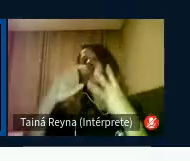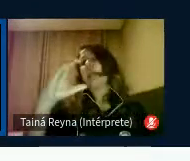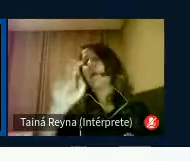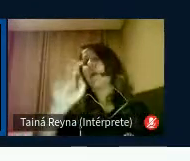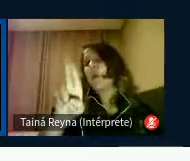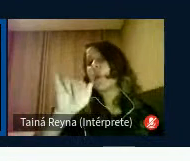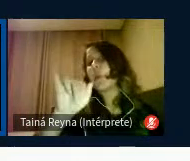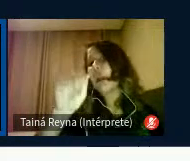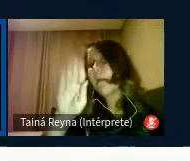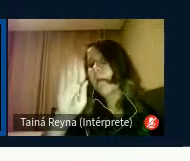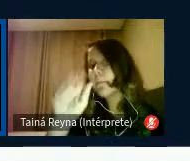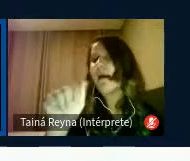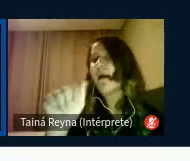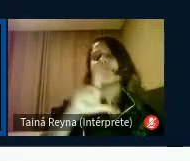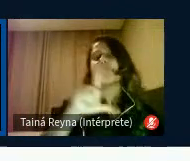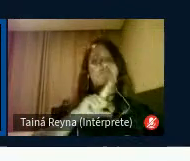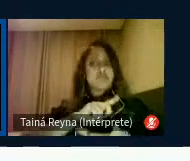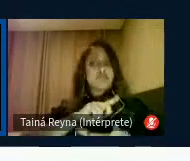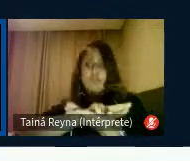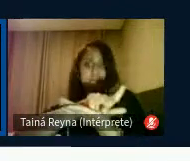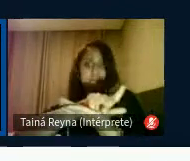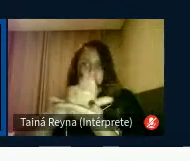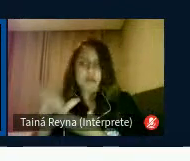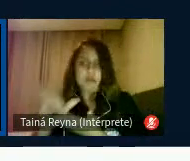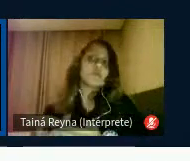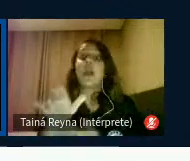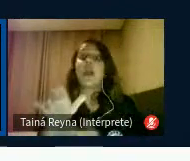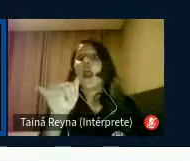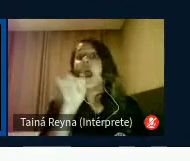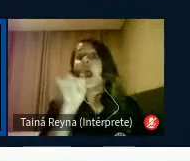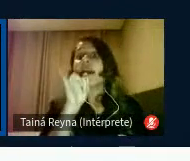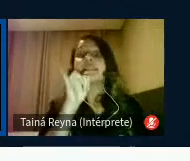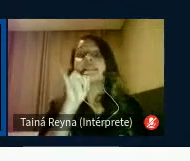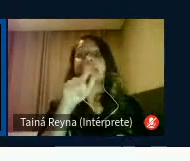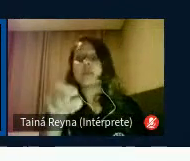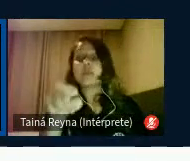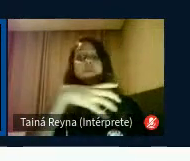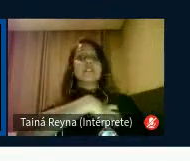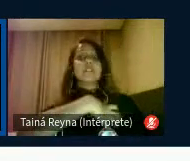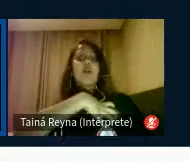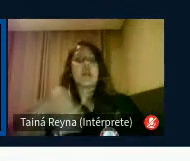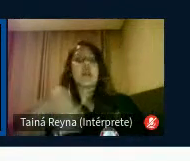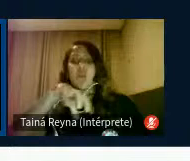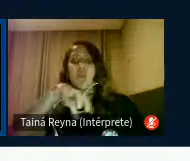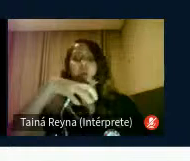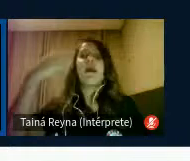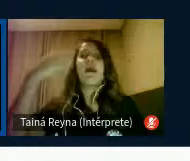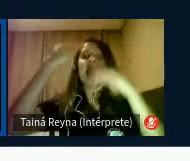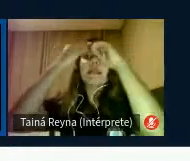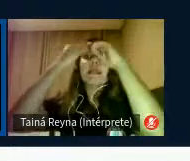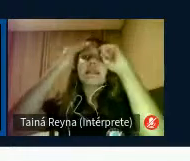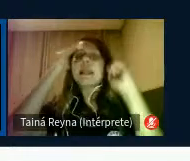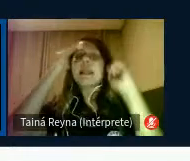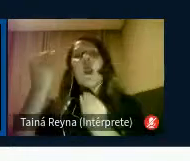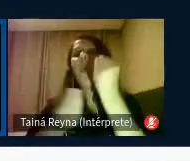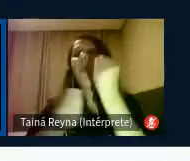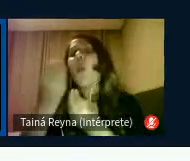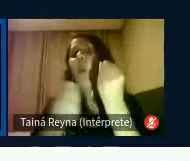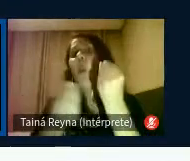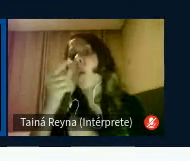questão, eu tirei como exemplo Salvador, para a gente entender um pouquinho como é que funciona. Então, eu fiz essa tabela aqui para